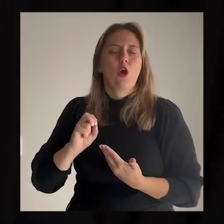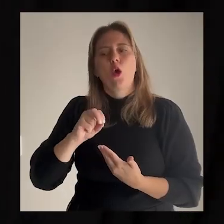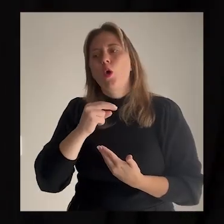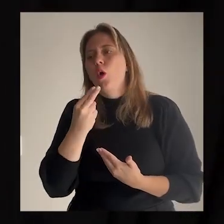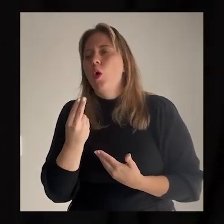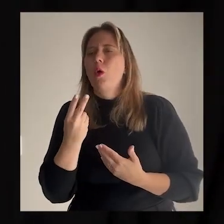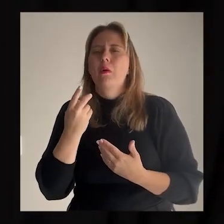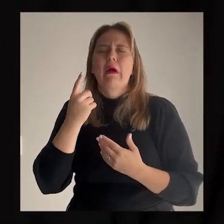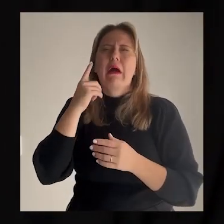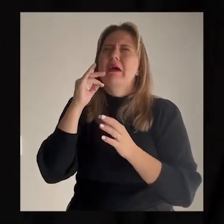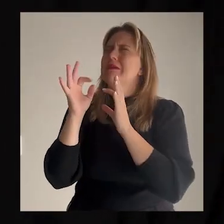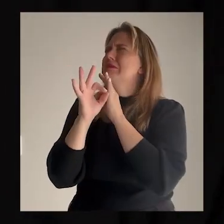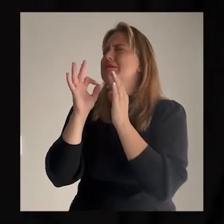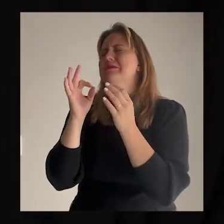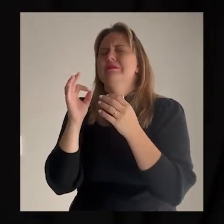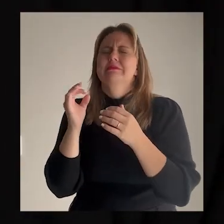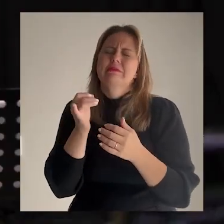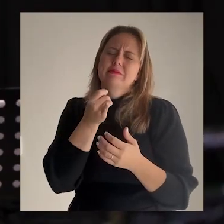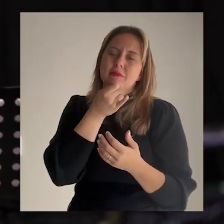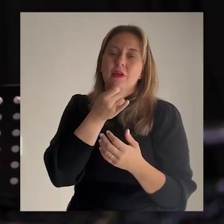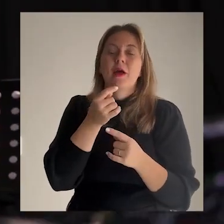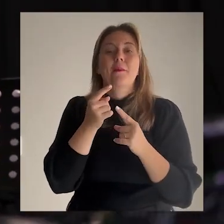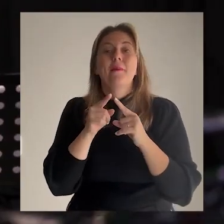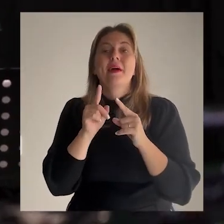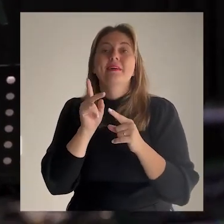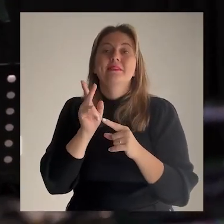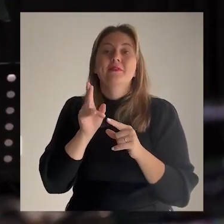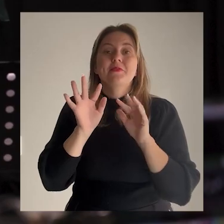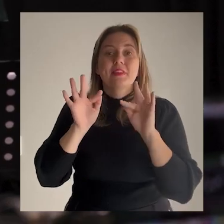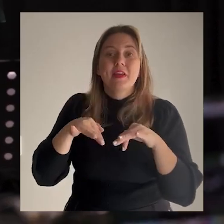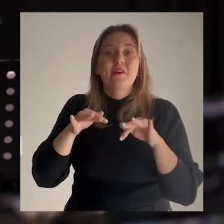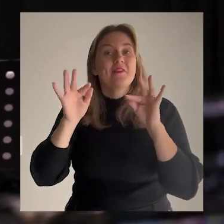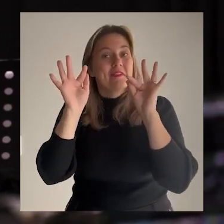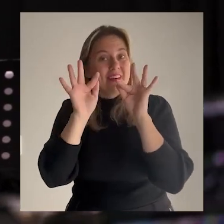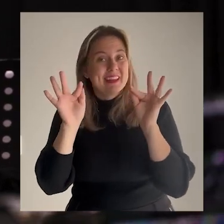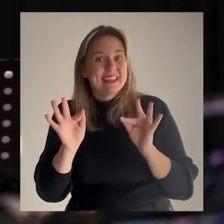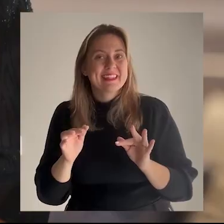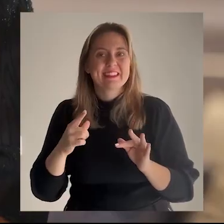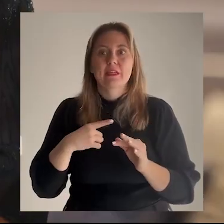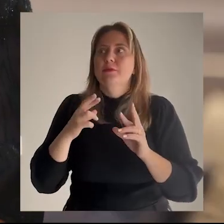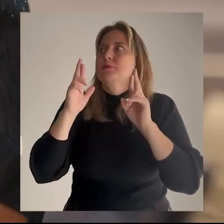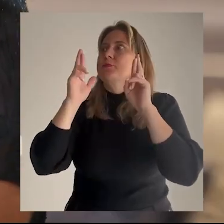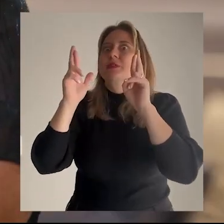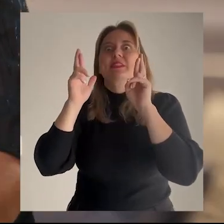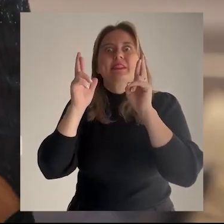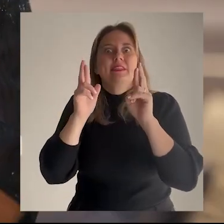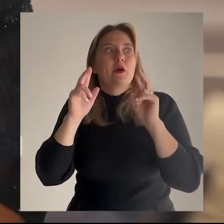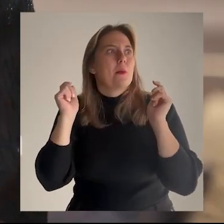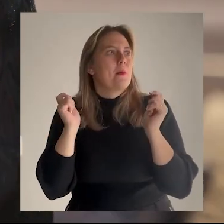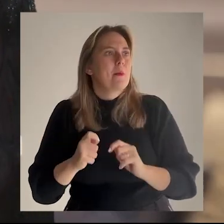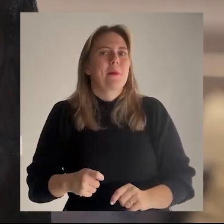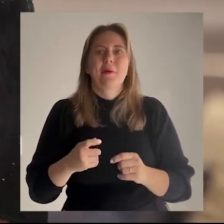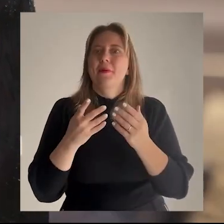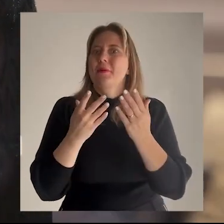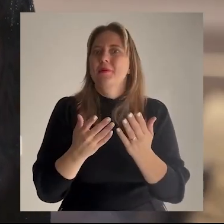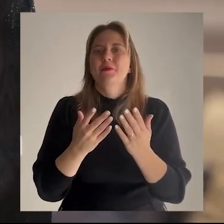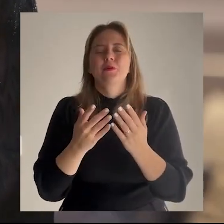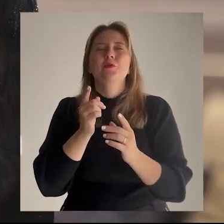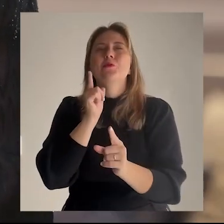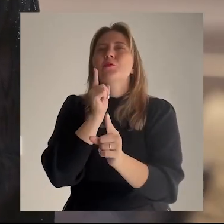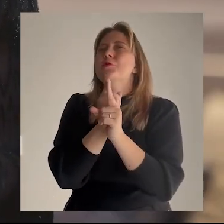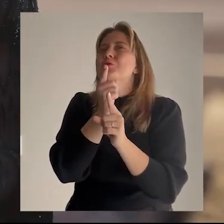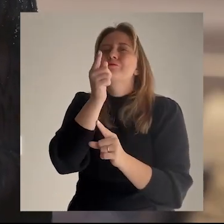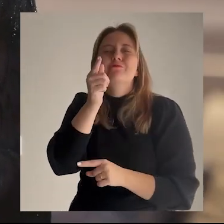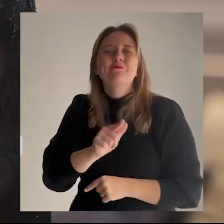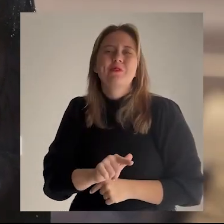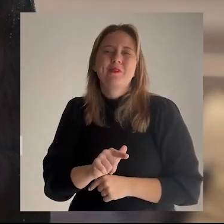alguma desilusão, mas sempre tem um final feliz em algum momento, sempre surge uma esperança, uma possibilidade, um